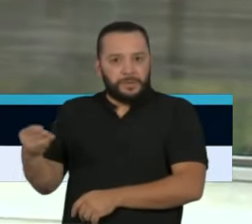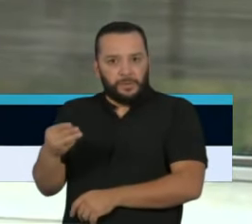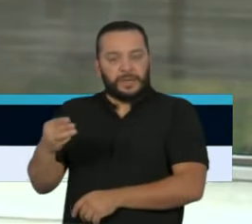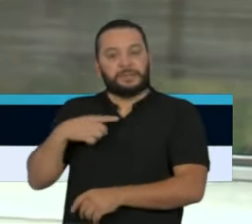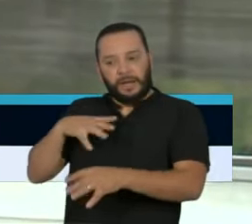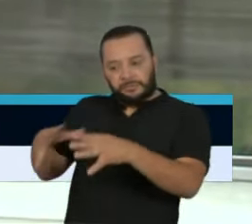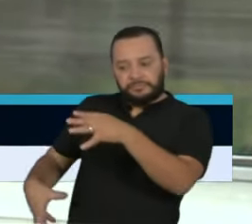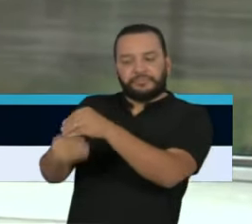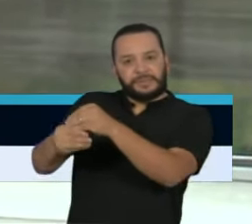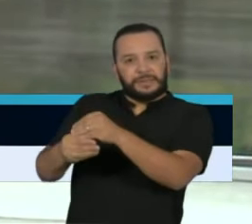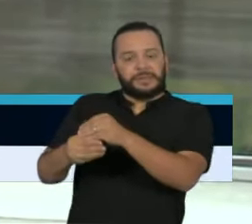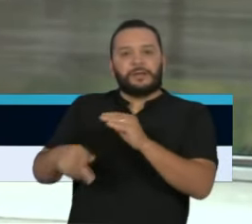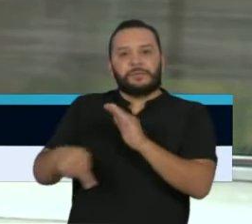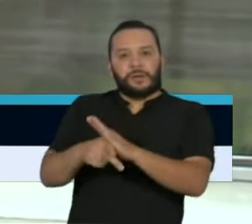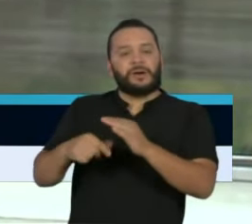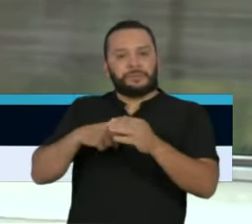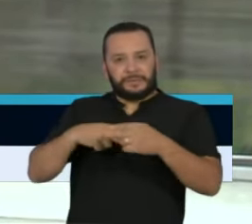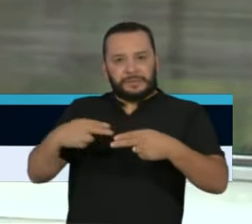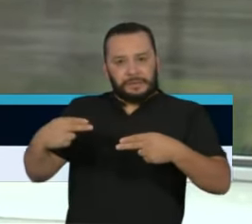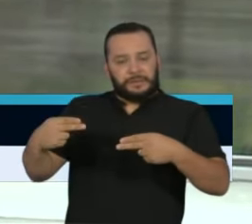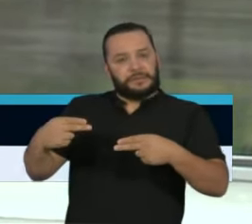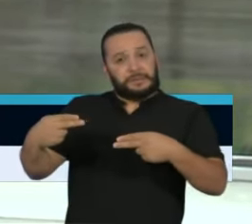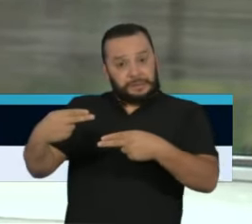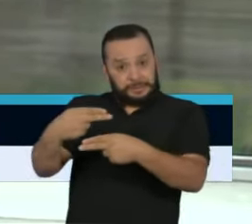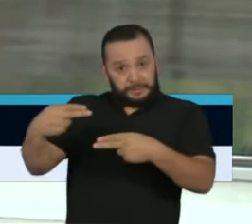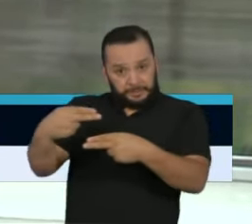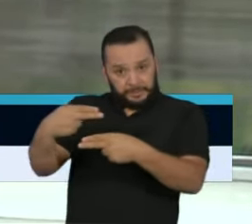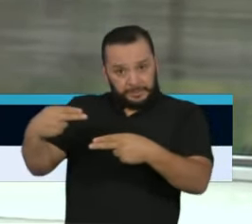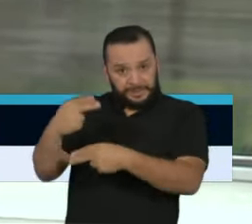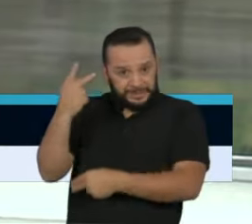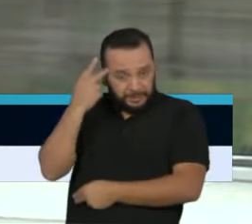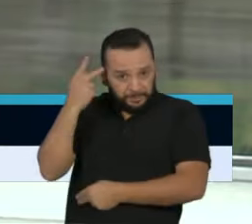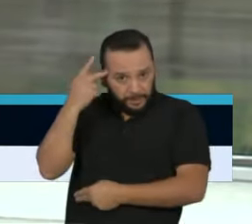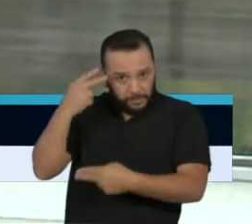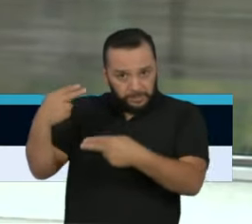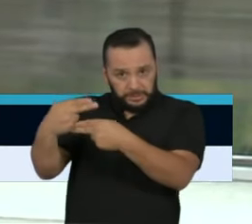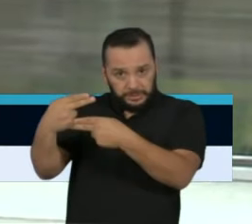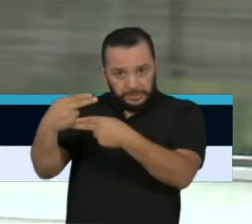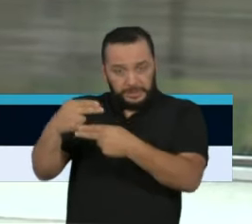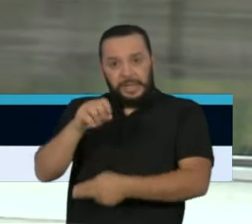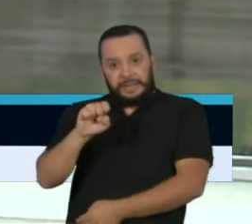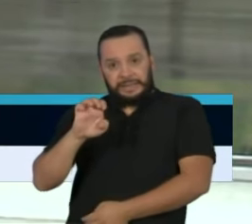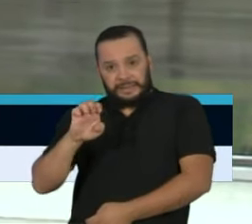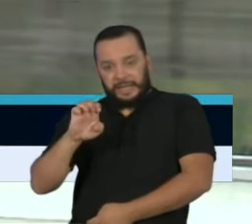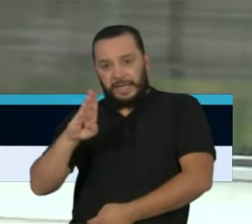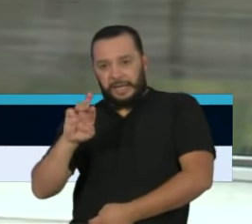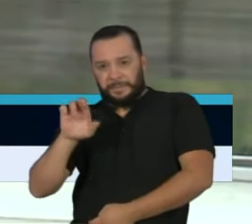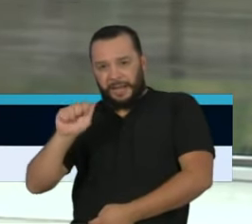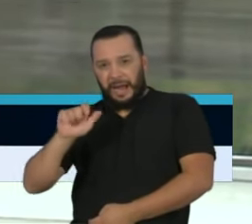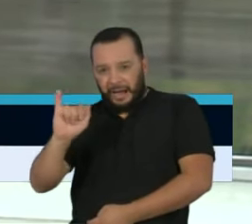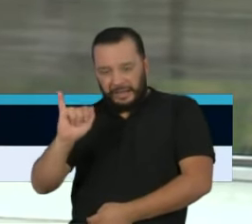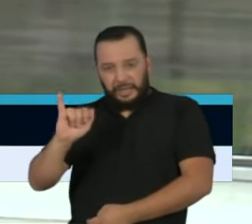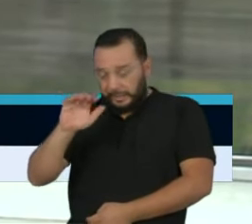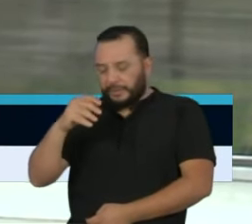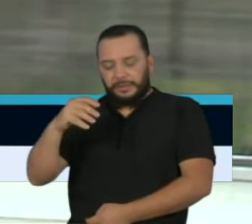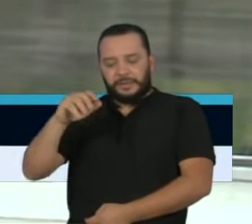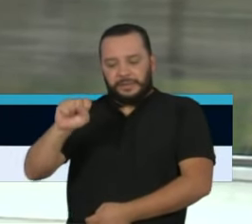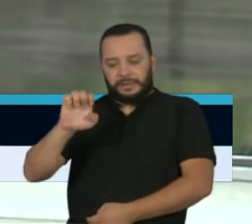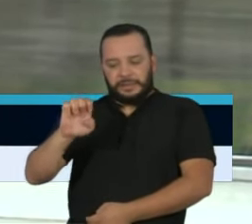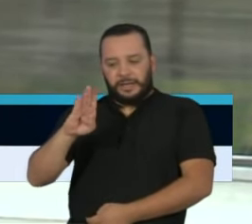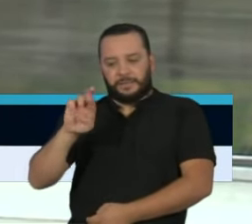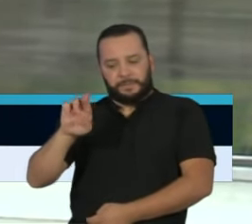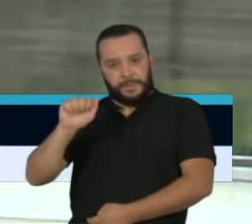São Paulo. O Sebrae tem sido um grande parceiro no estado de São Paulo, através da sua unidade aqui em São Paulo. Volto a